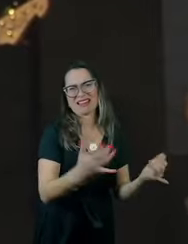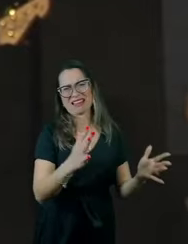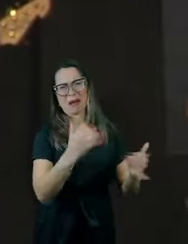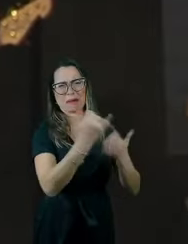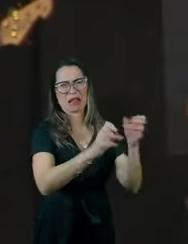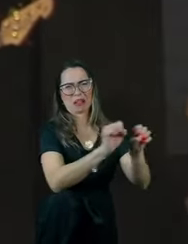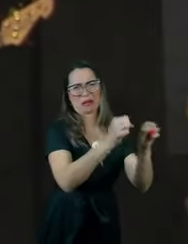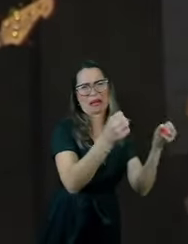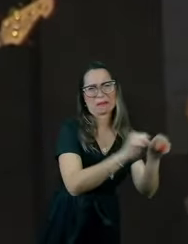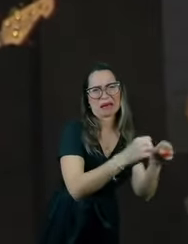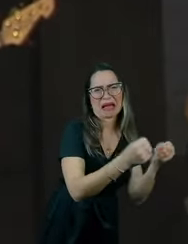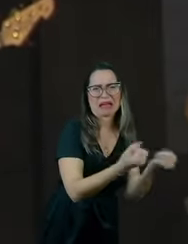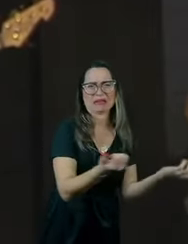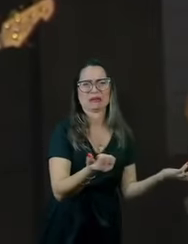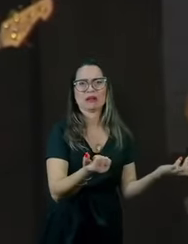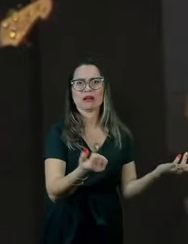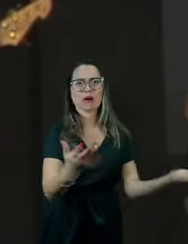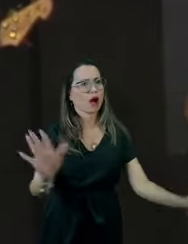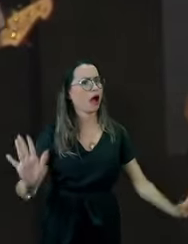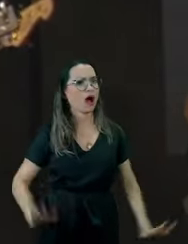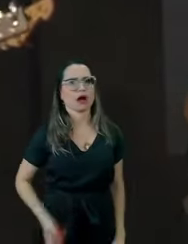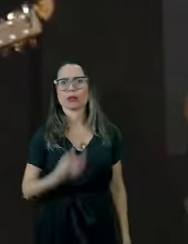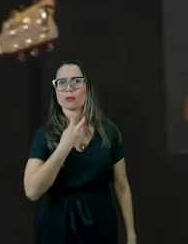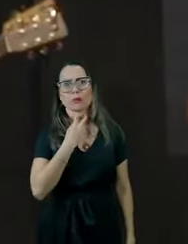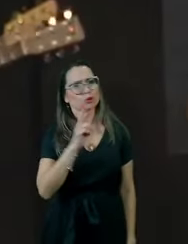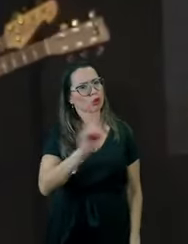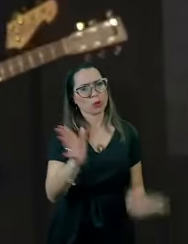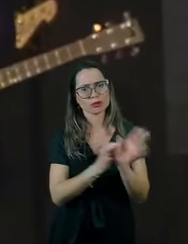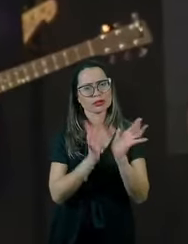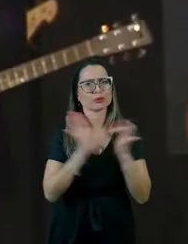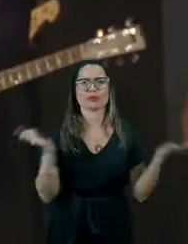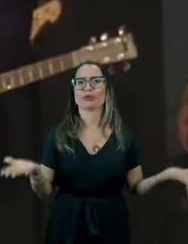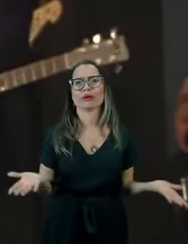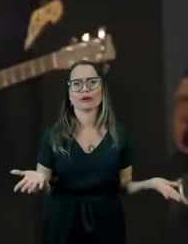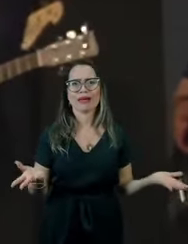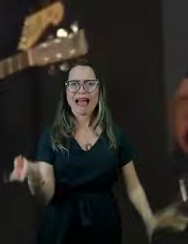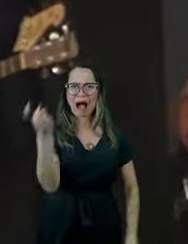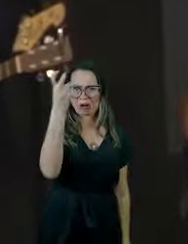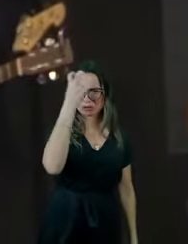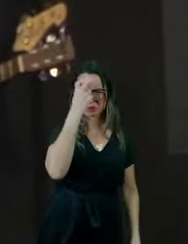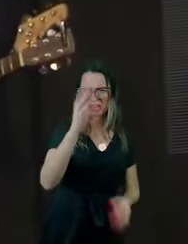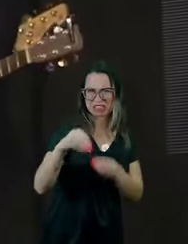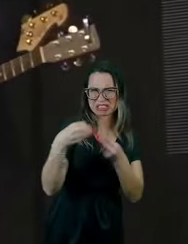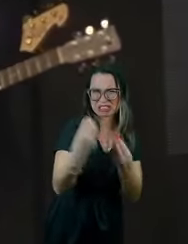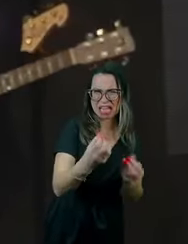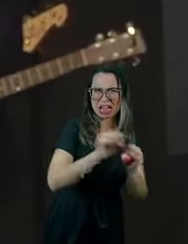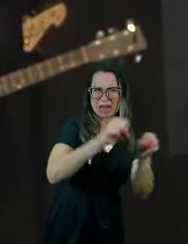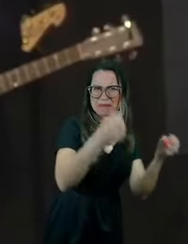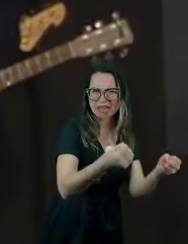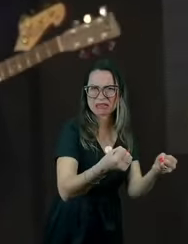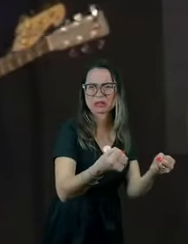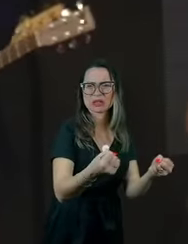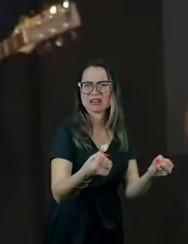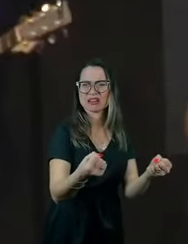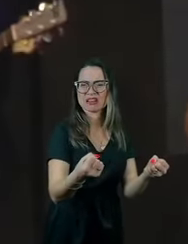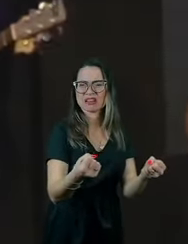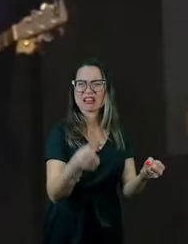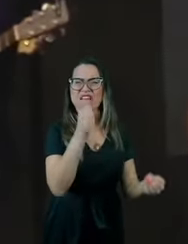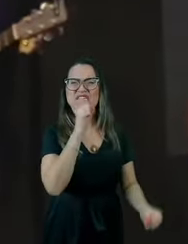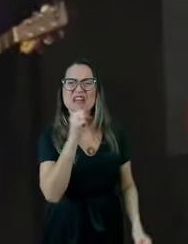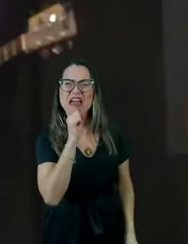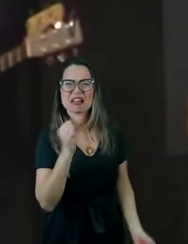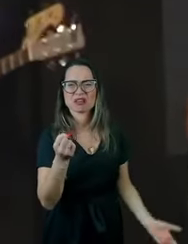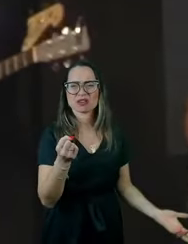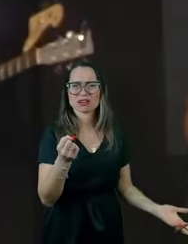rodinha. Eu falei, está repreendido, amarrado, em nome de Jesus. Essa cultura de o que é quebrado, o que é feio, o que é velho, o que é rasgado, está